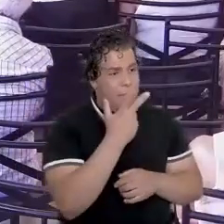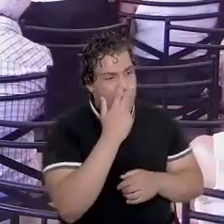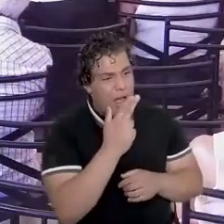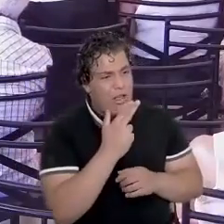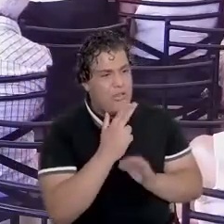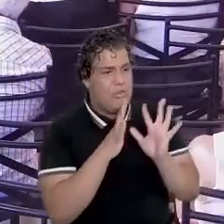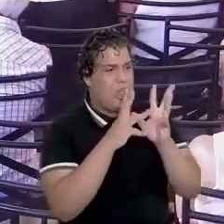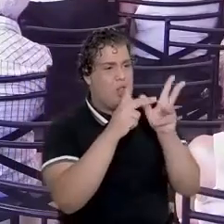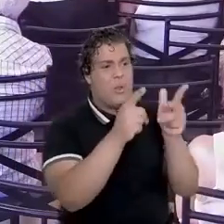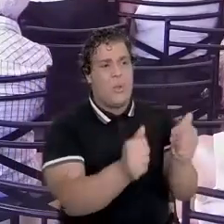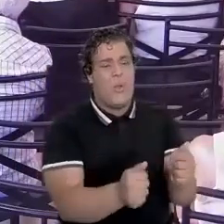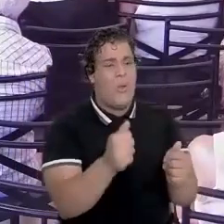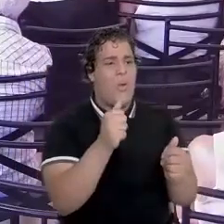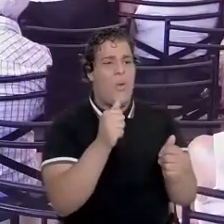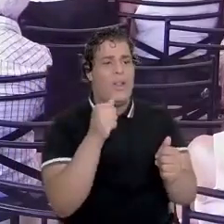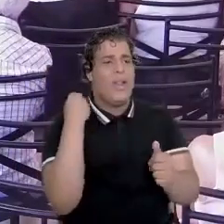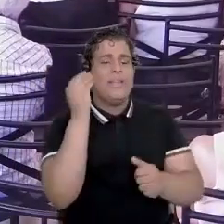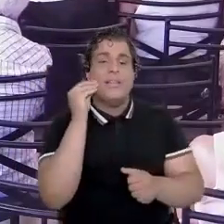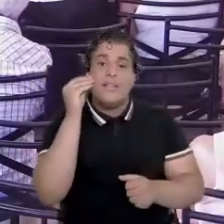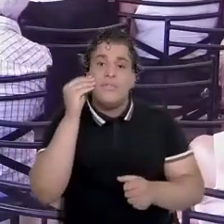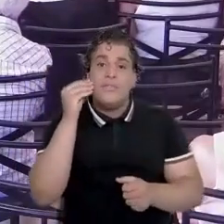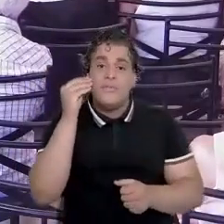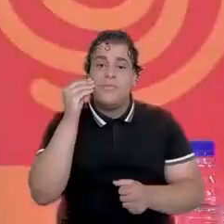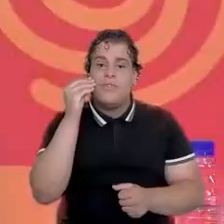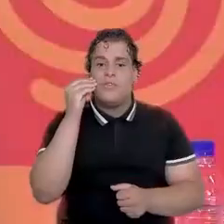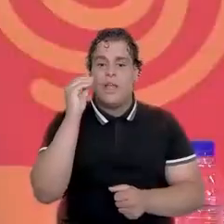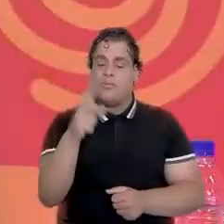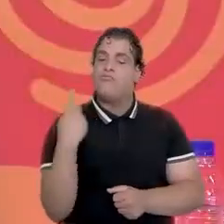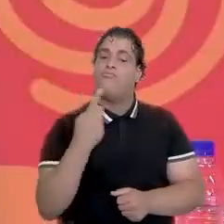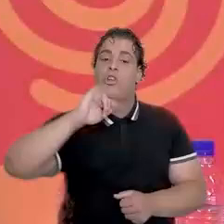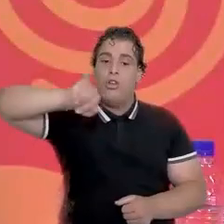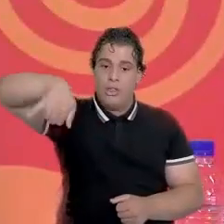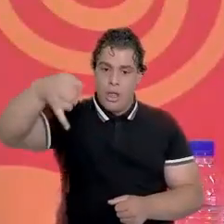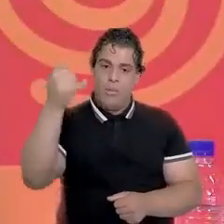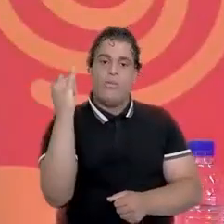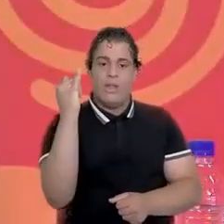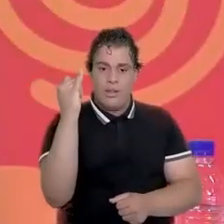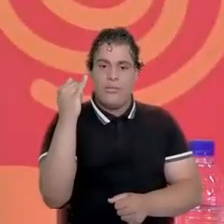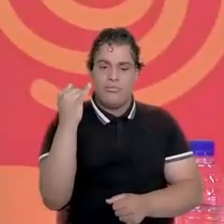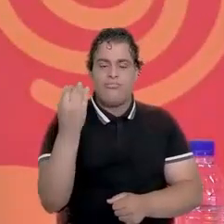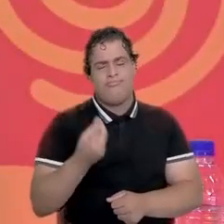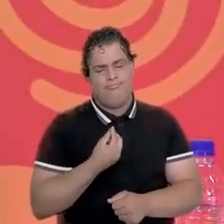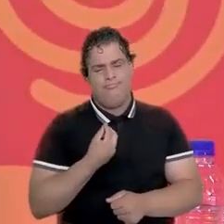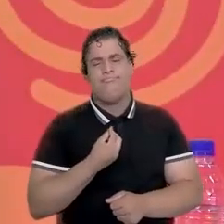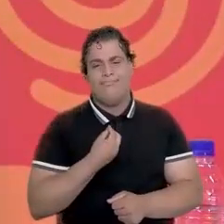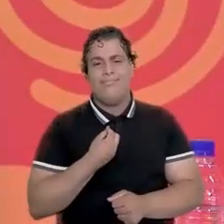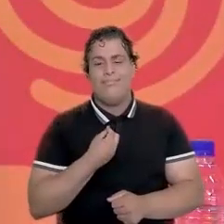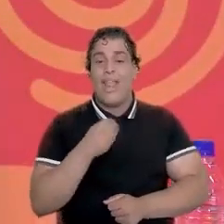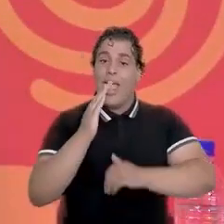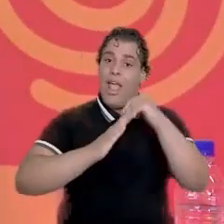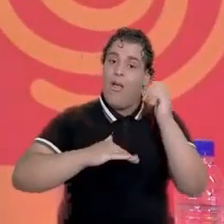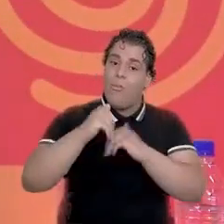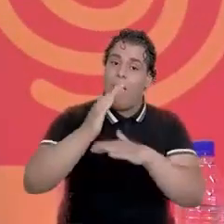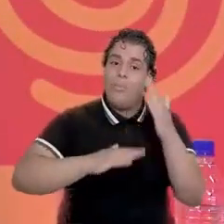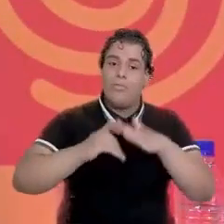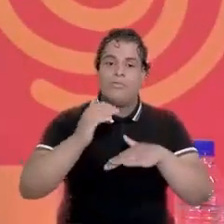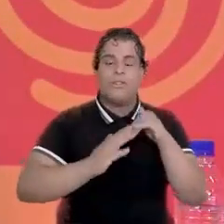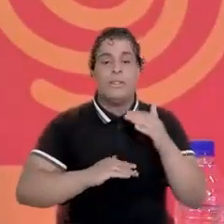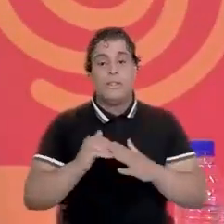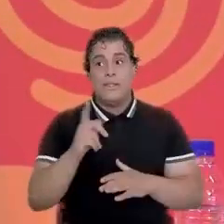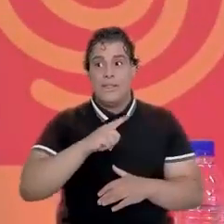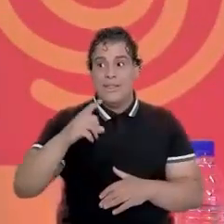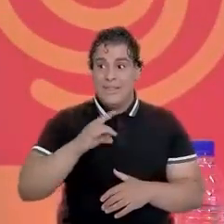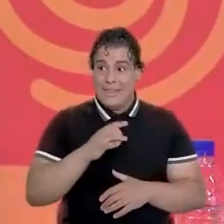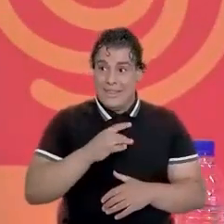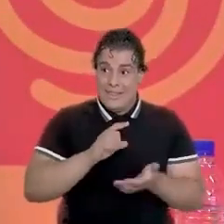as vivências a gente aproveita de alguma forma. É uma profissão que você lida com medo,